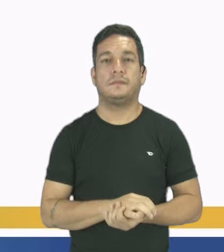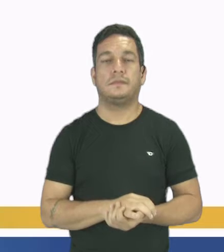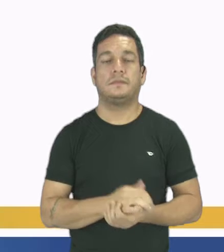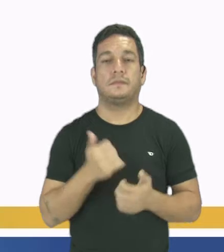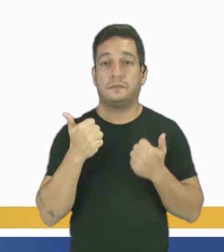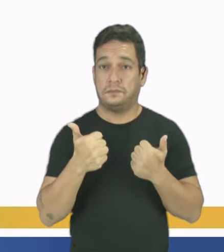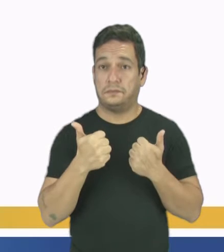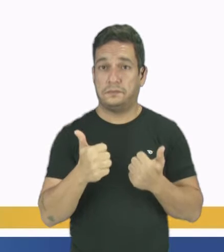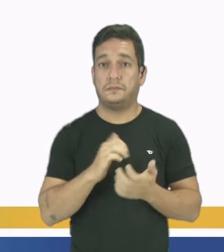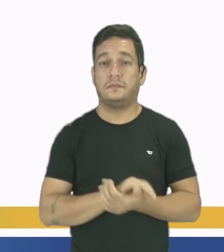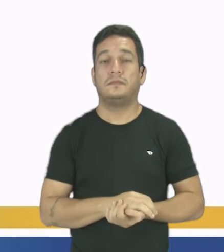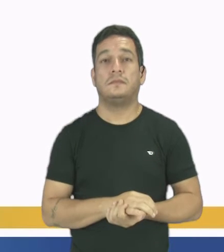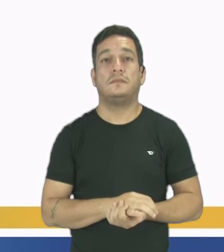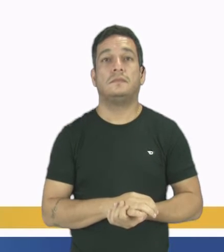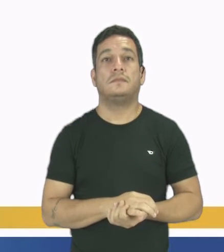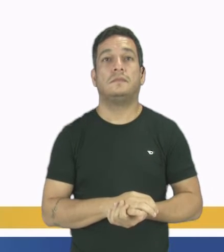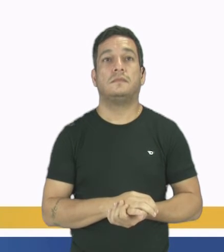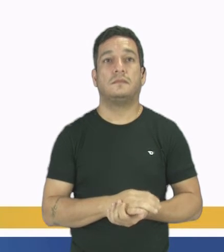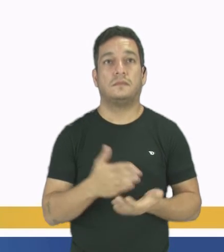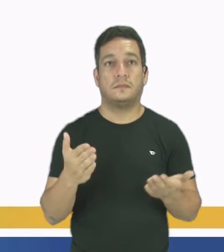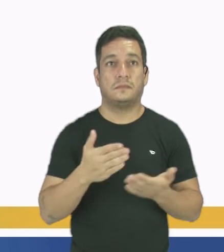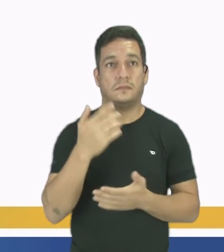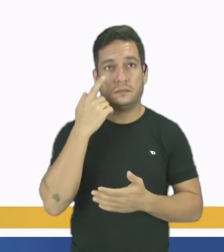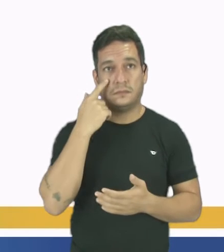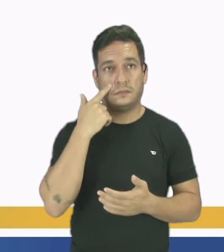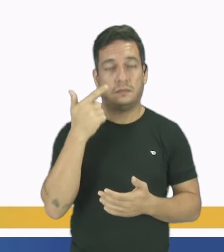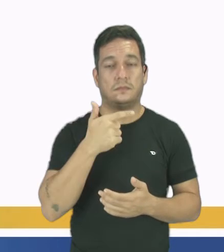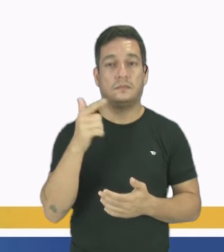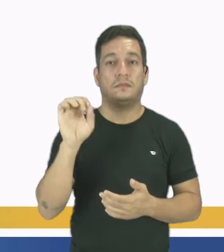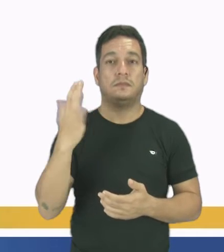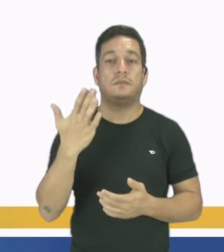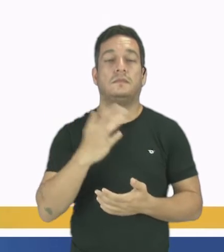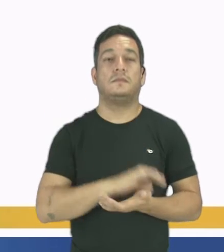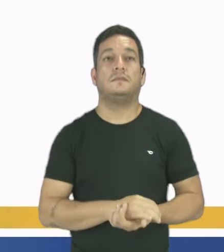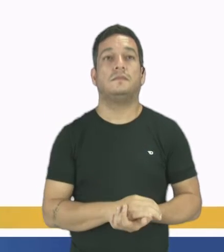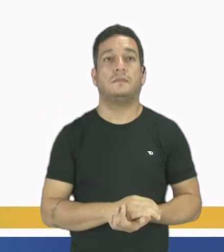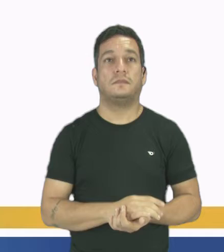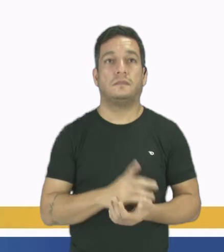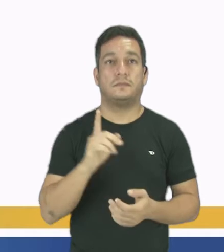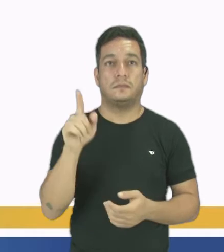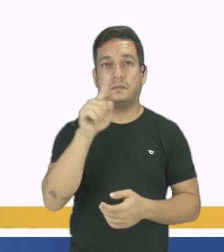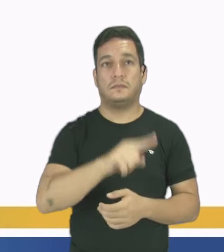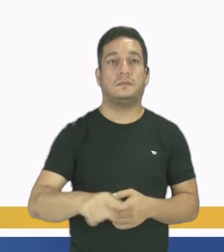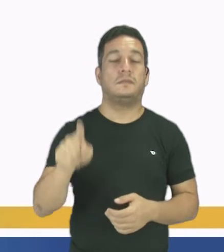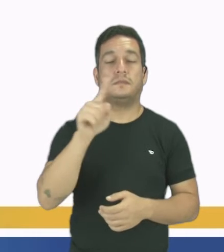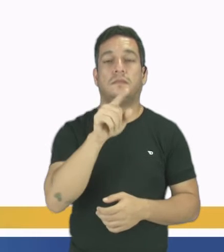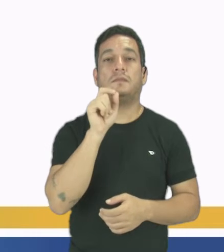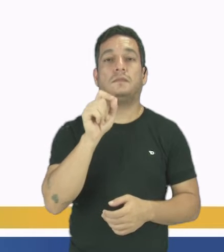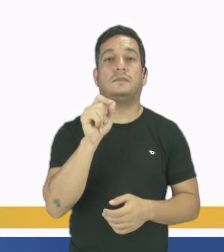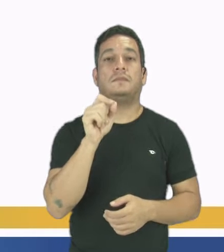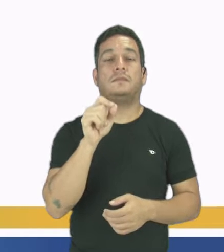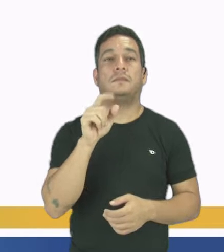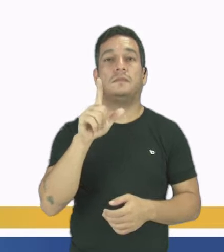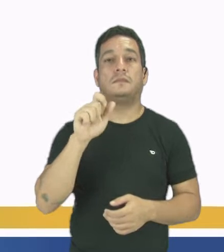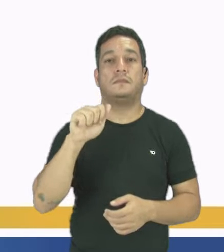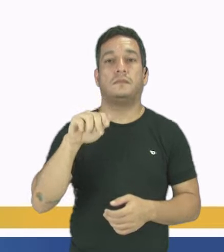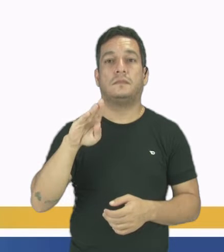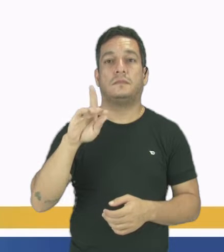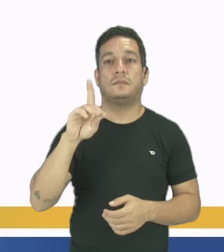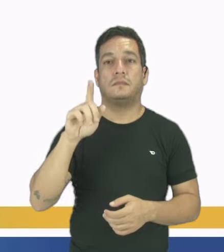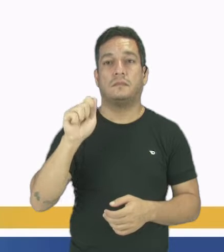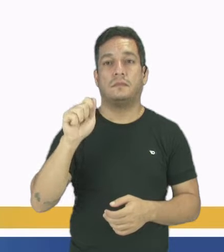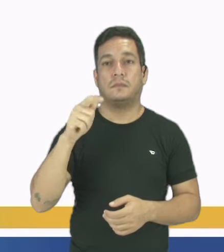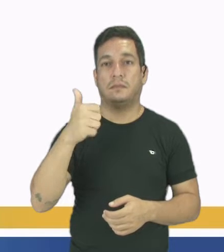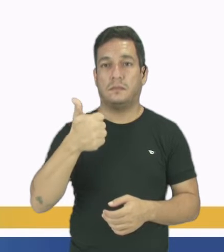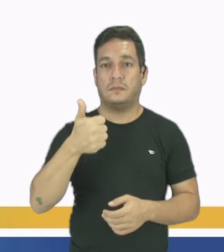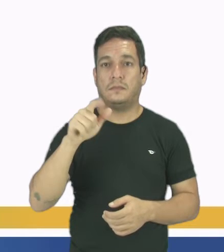Tudo bem até aqui? Agora nós vamos ao nosso segundo caso, quando a circunferência lambda1 e